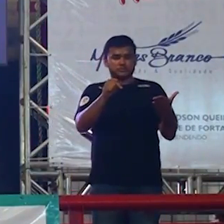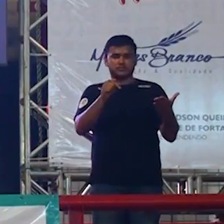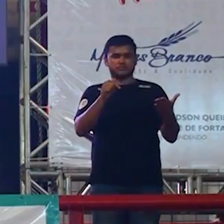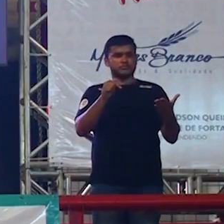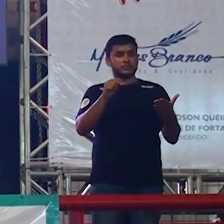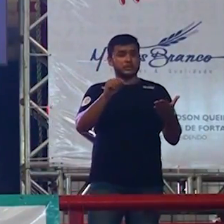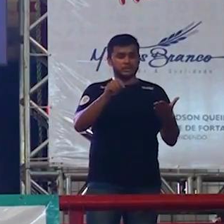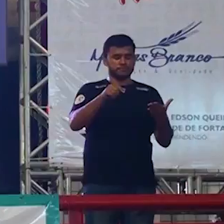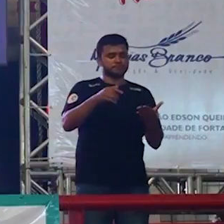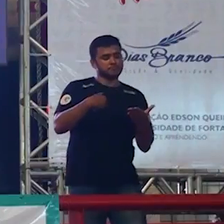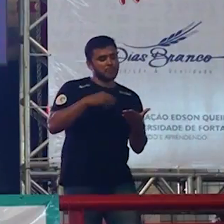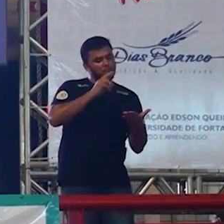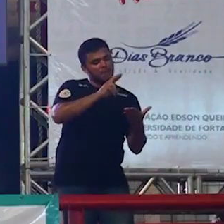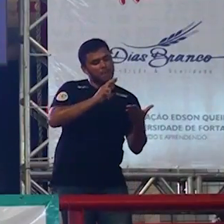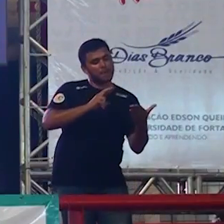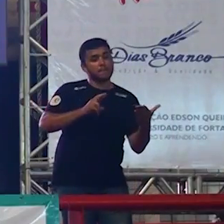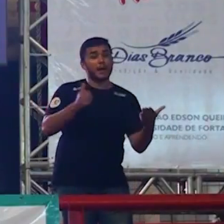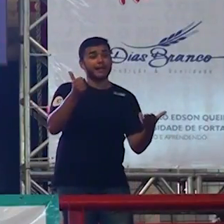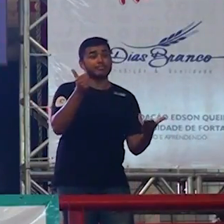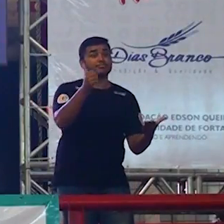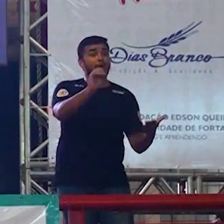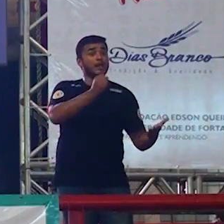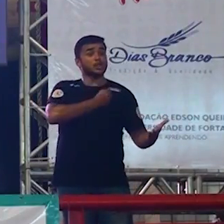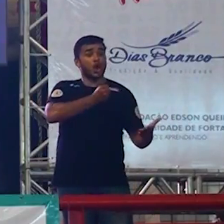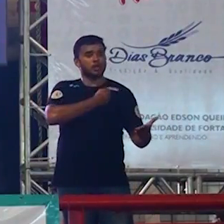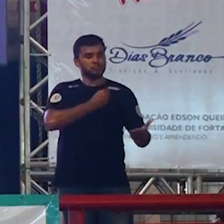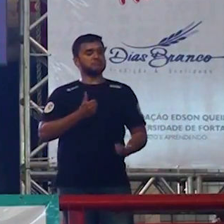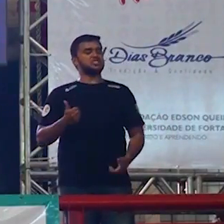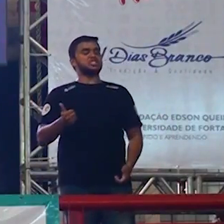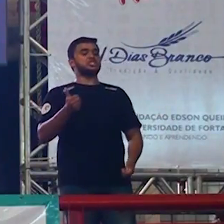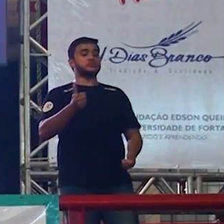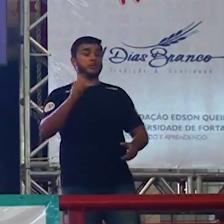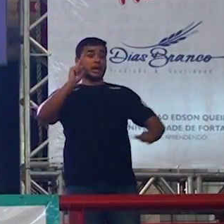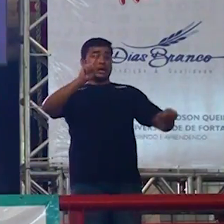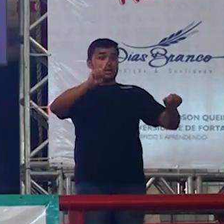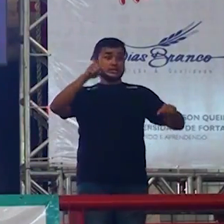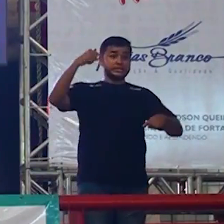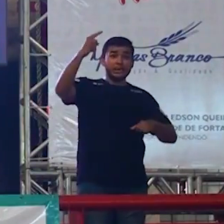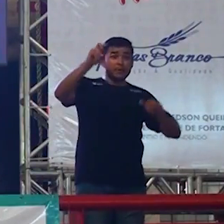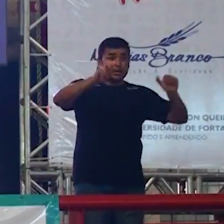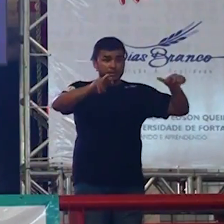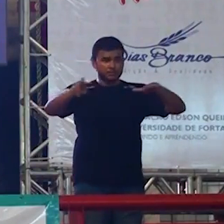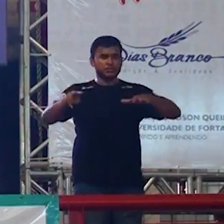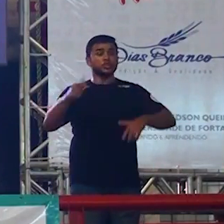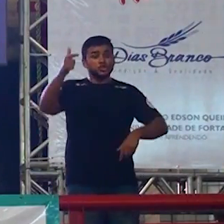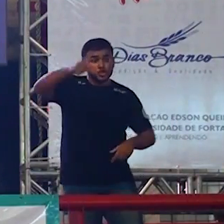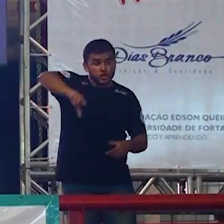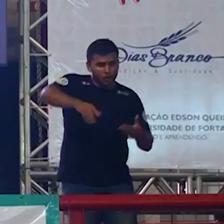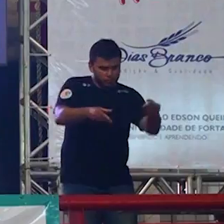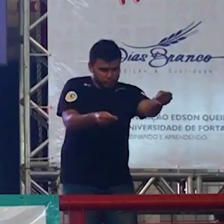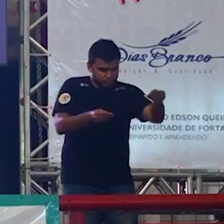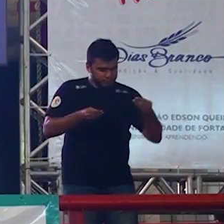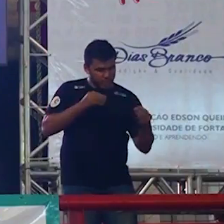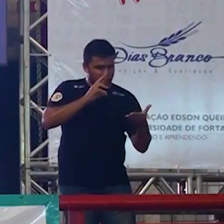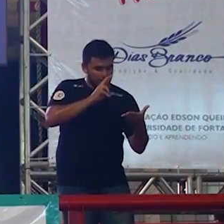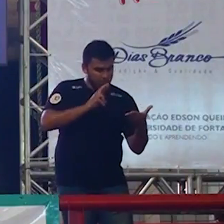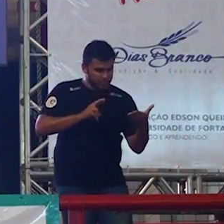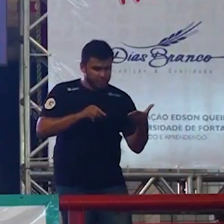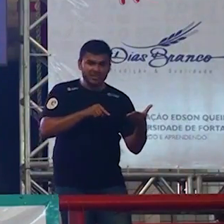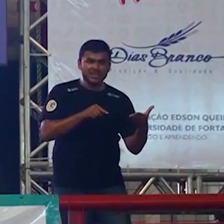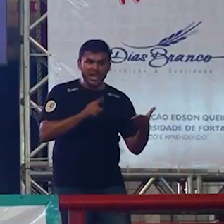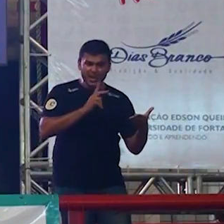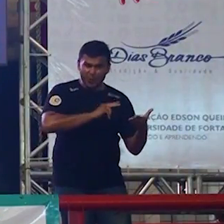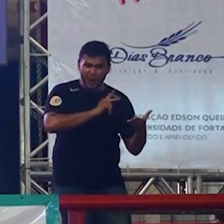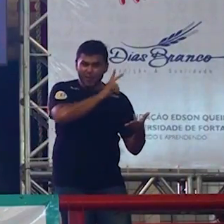na semana seguinte, ele já teria grandes dificuldades para fazer a mesma prova. Por quê? Porque ele sabe que